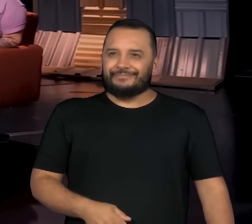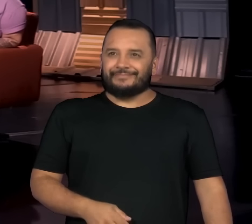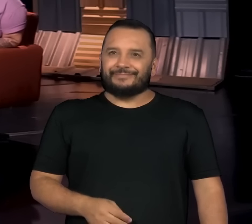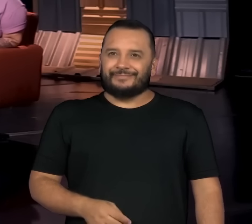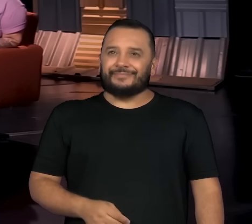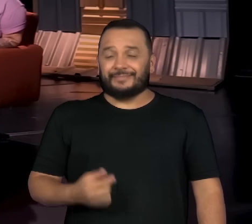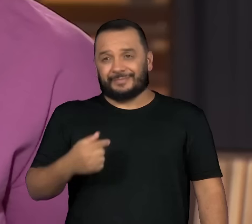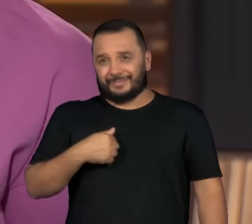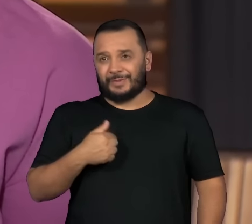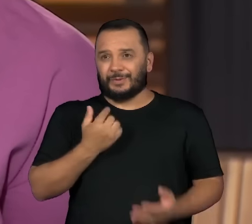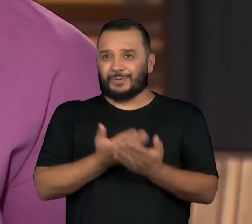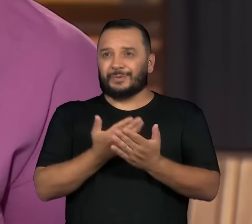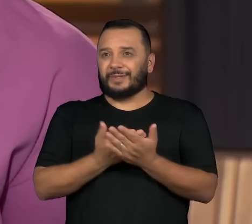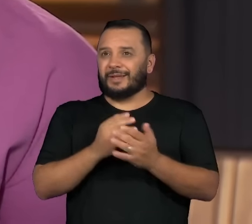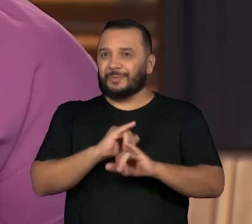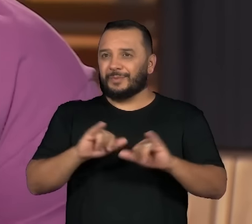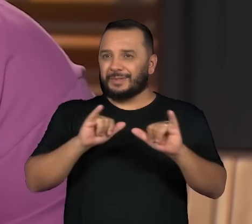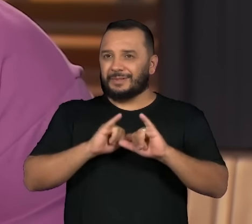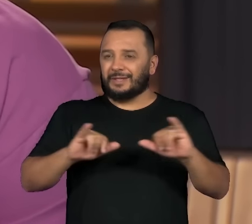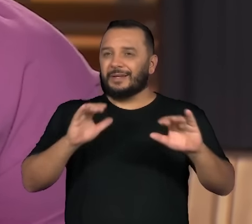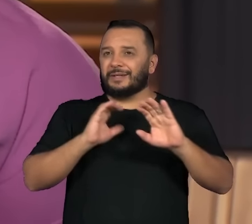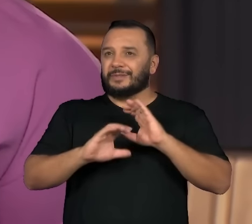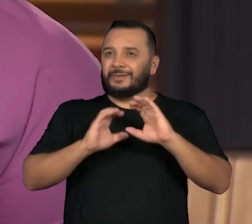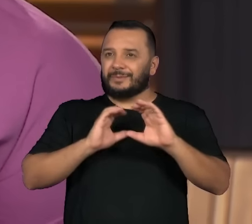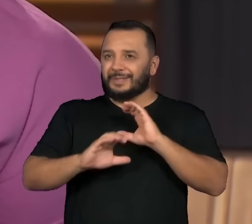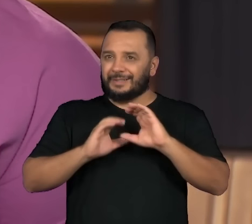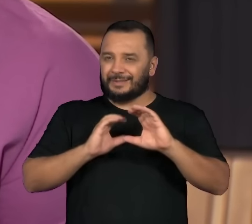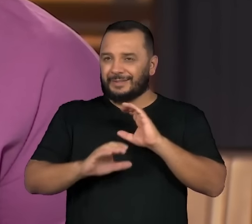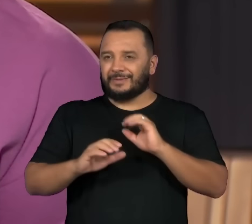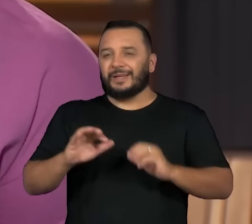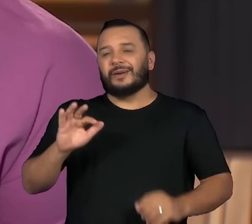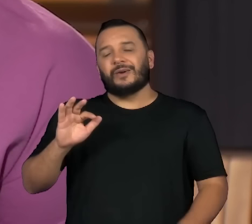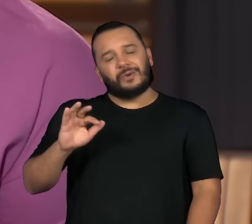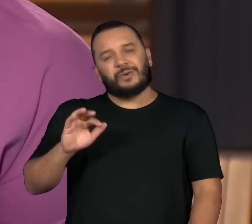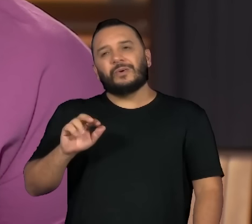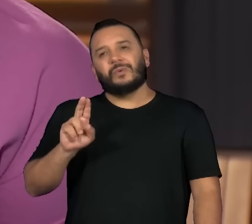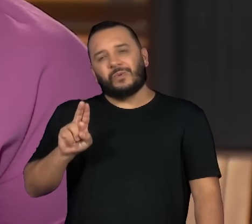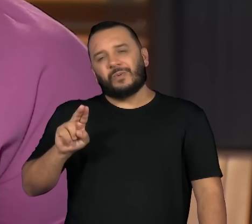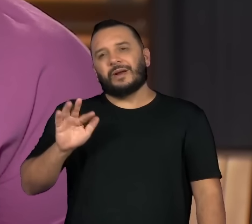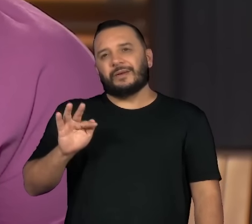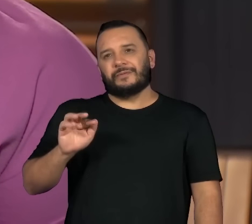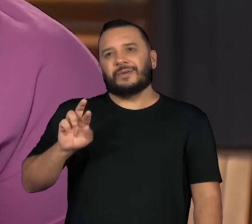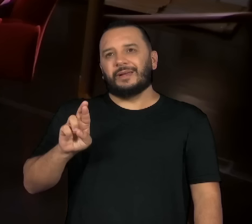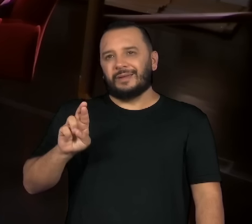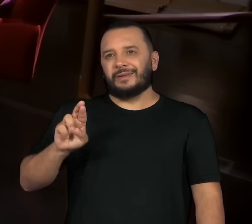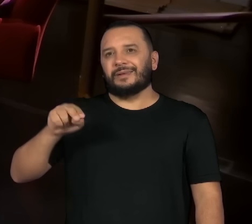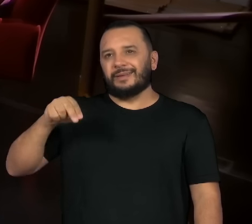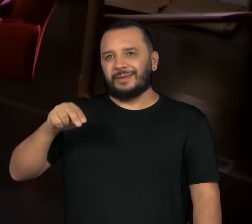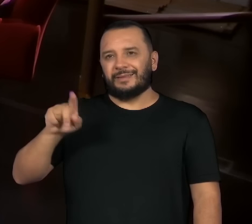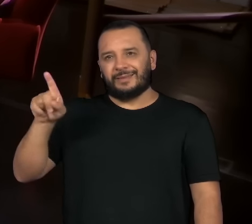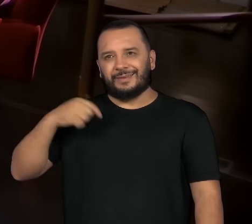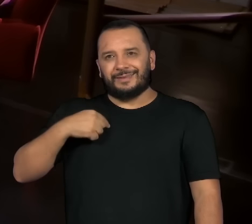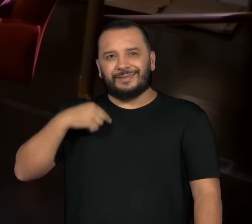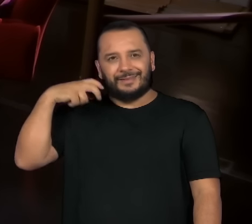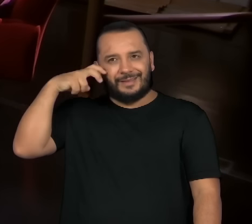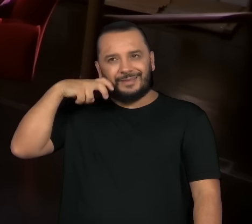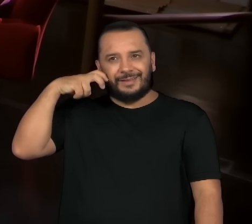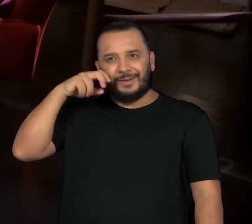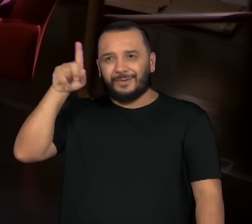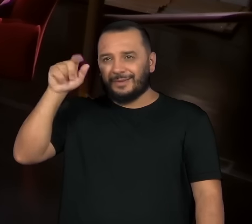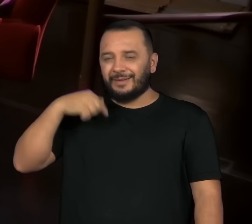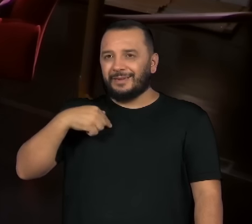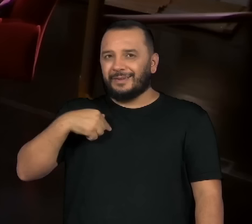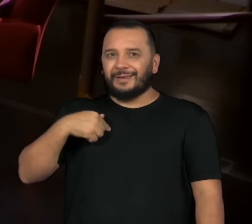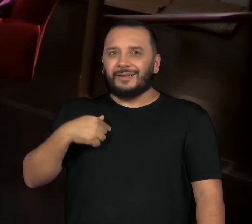fazer publicidade, comunicação com habilitação em publicidade na UFRN, lá em Natal. E aí, no meio da faculdade, teve